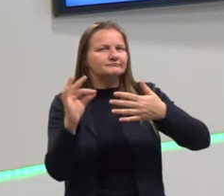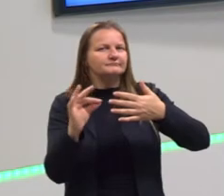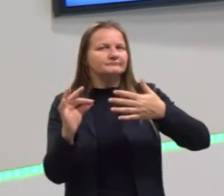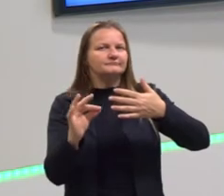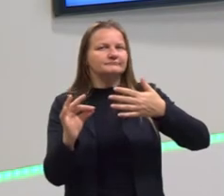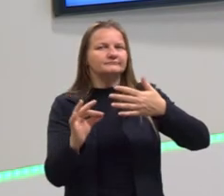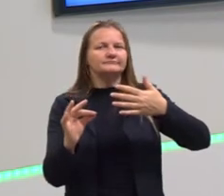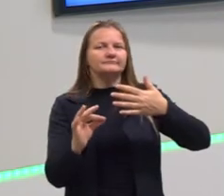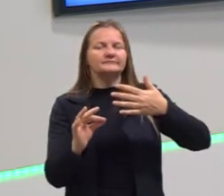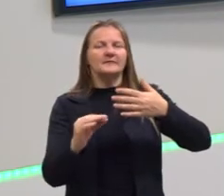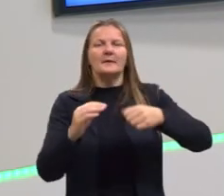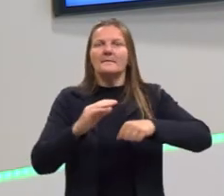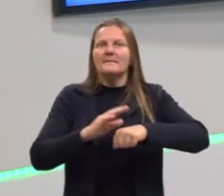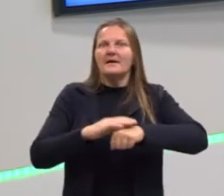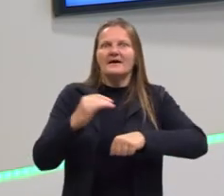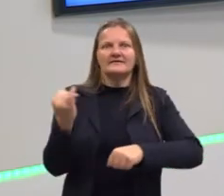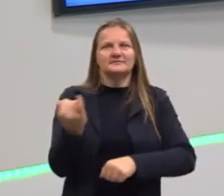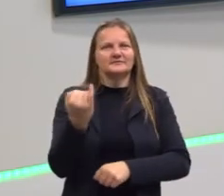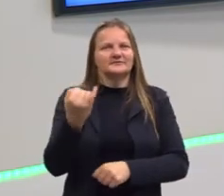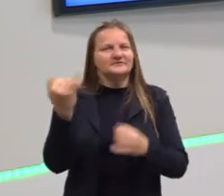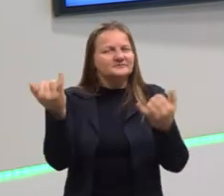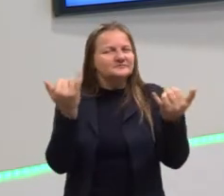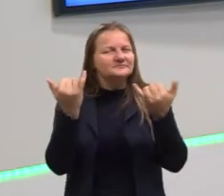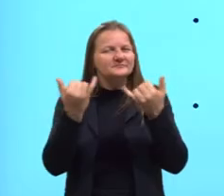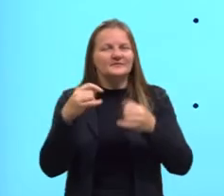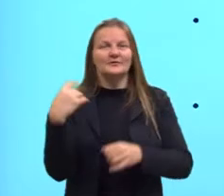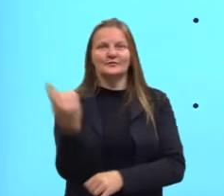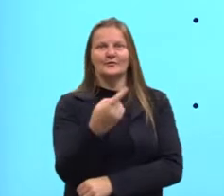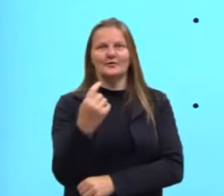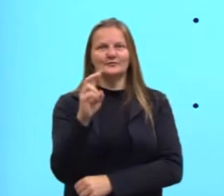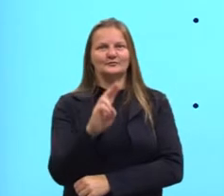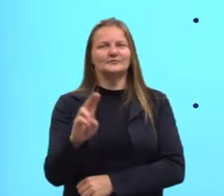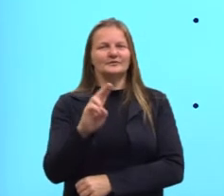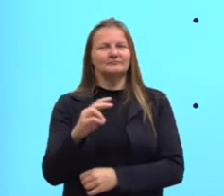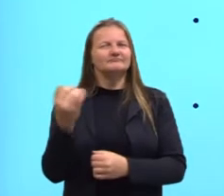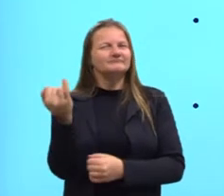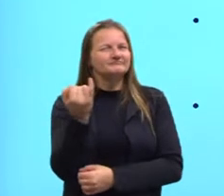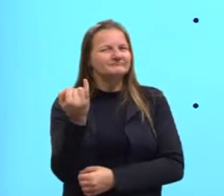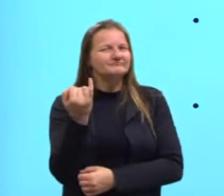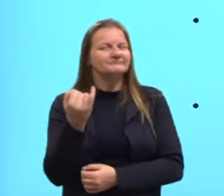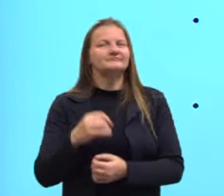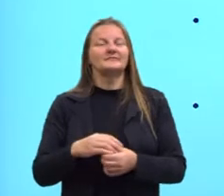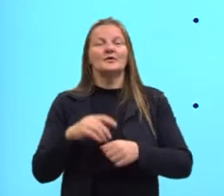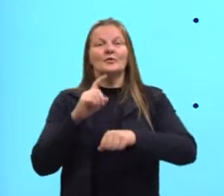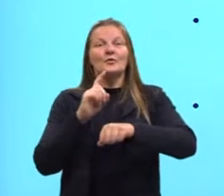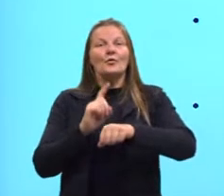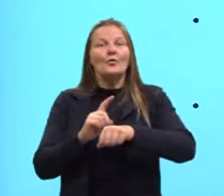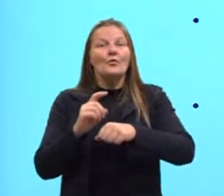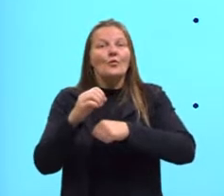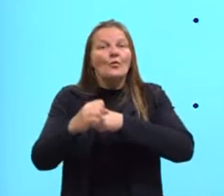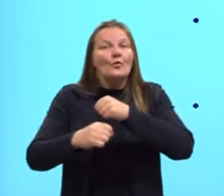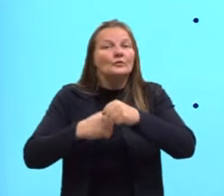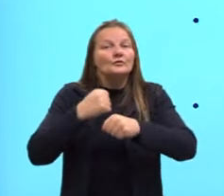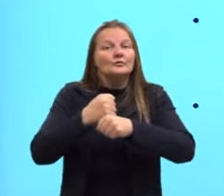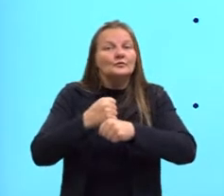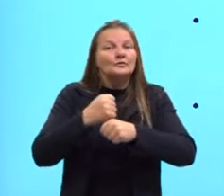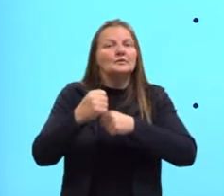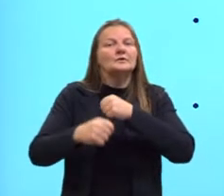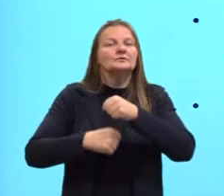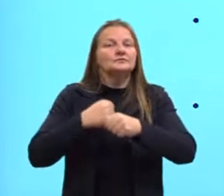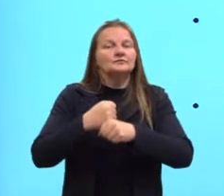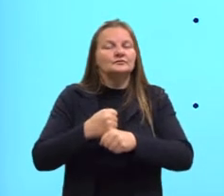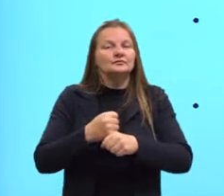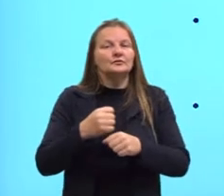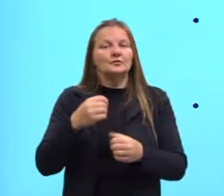principais informações que a gente vai utilizar tá então nós temos que o tempo necessário para um estudante